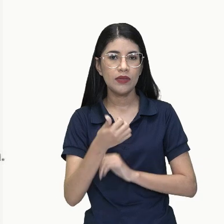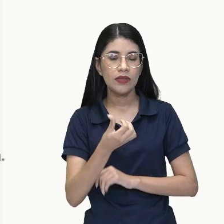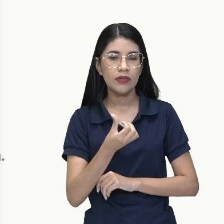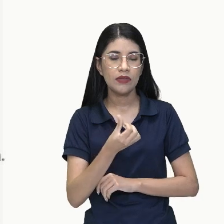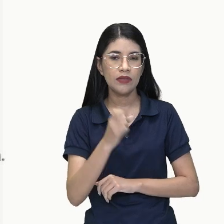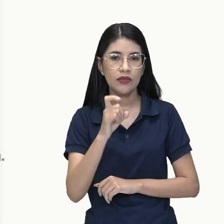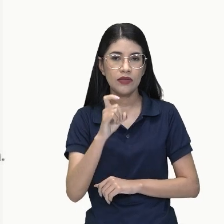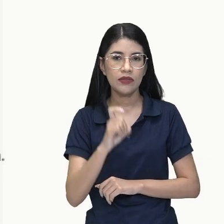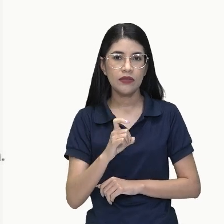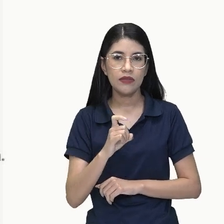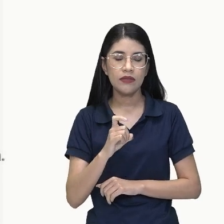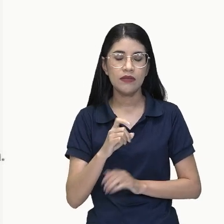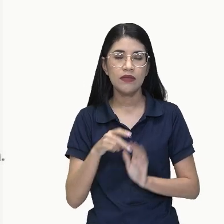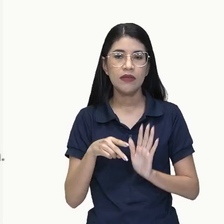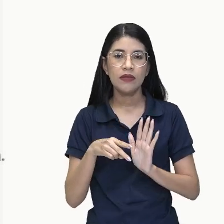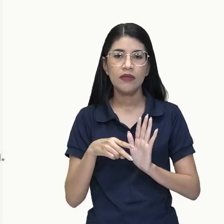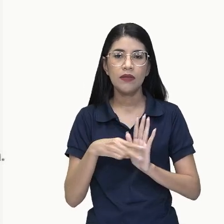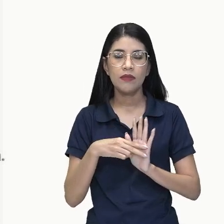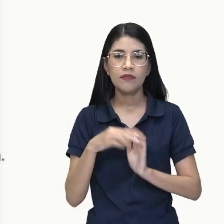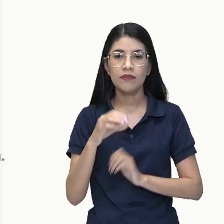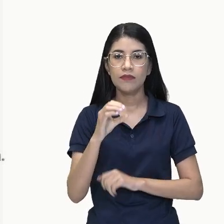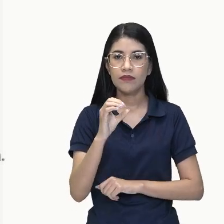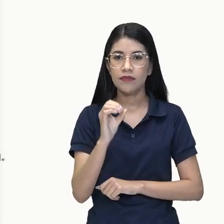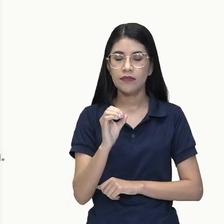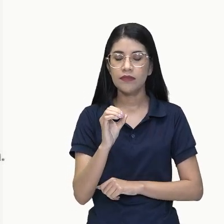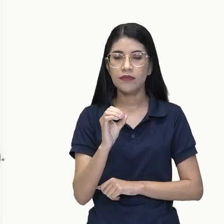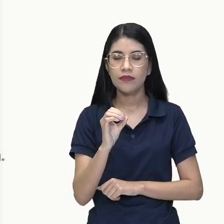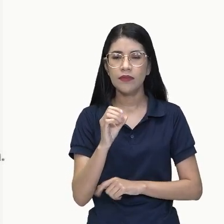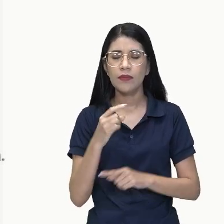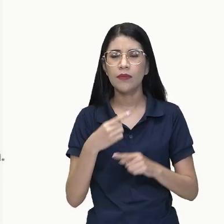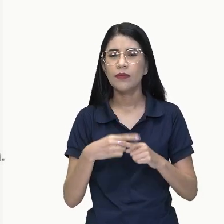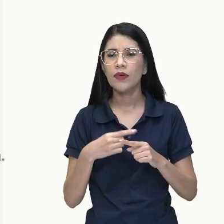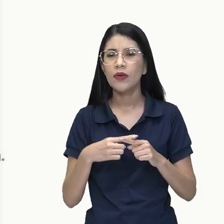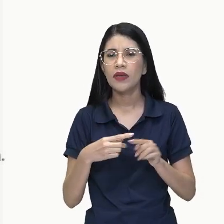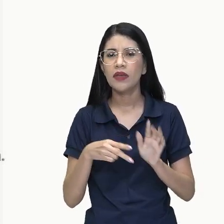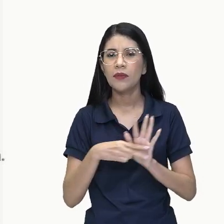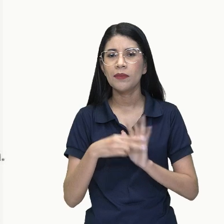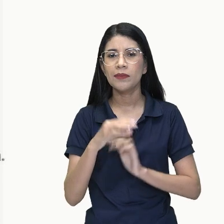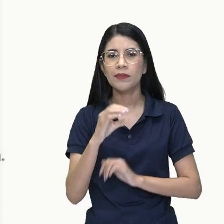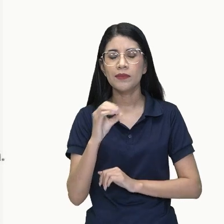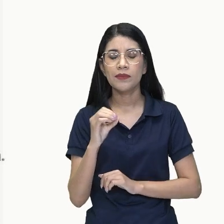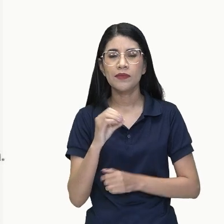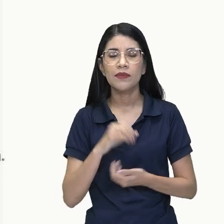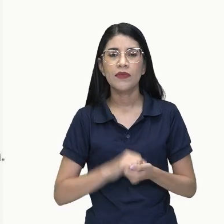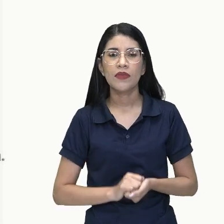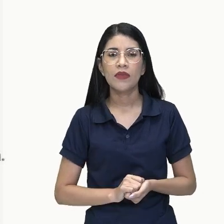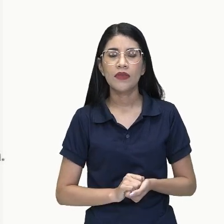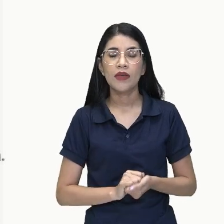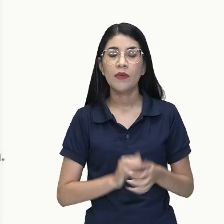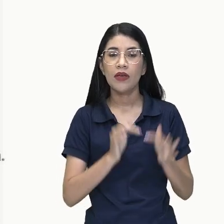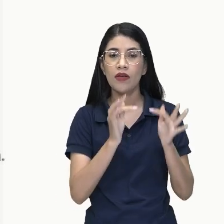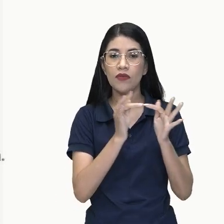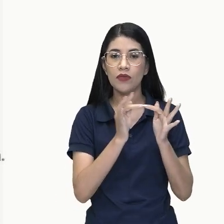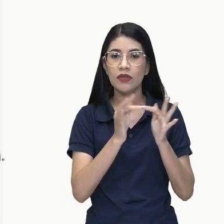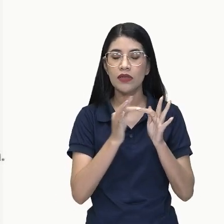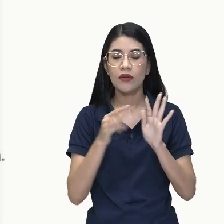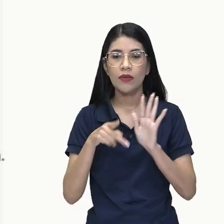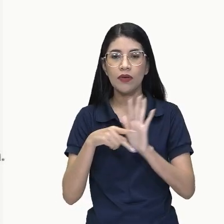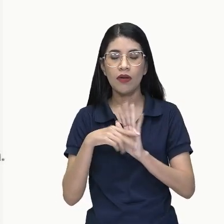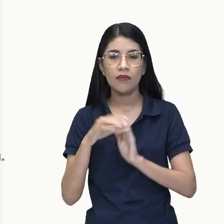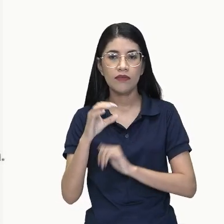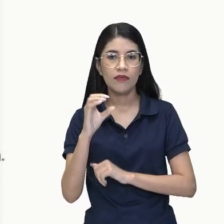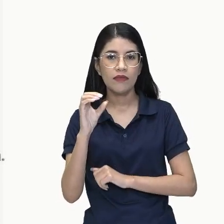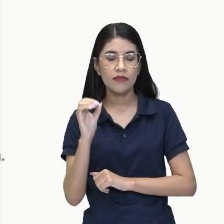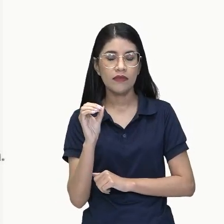16x igual a 0, ok? Por que igual a 0, professor? Porque eu peguei essa função aqui e igualei a 0,